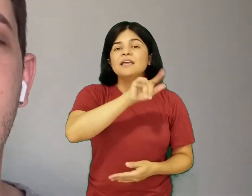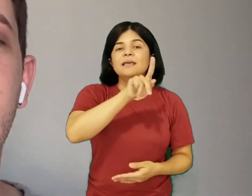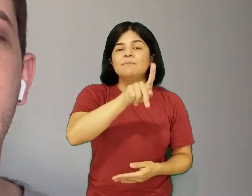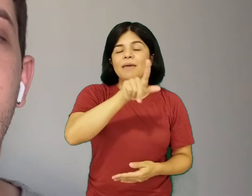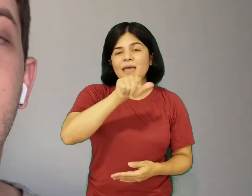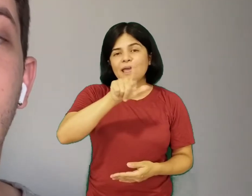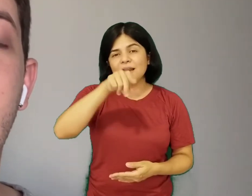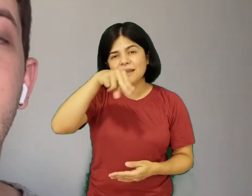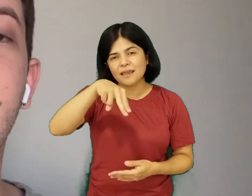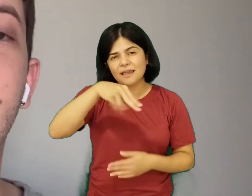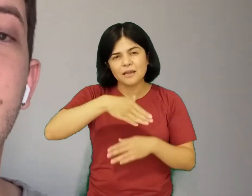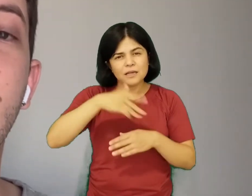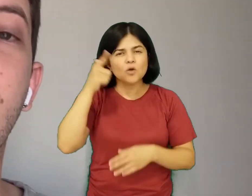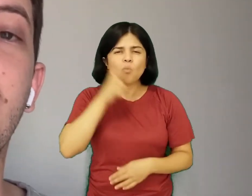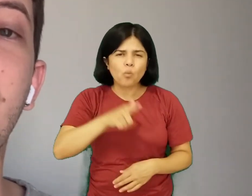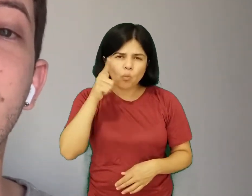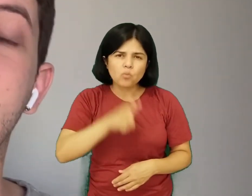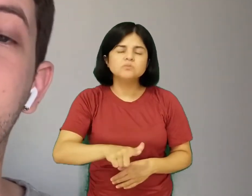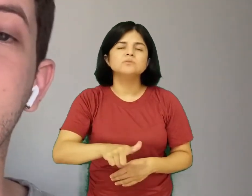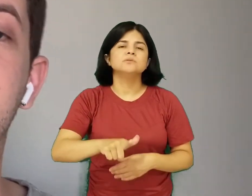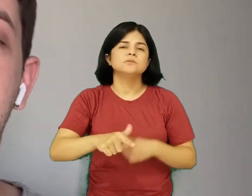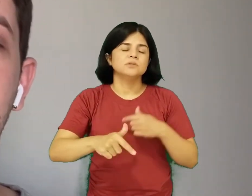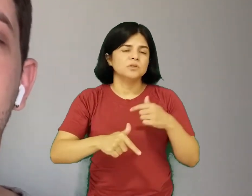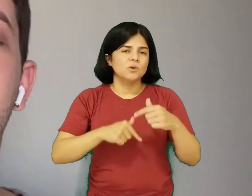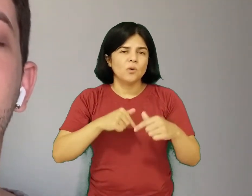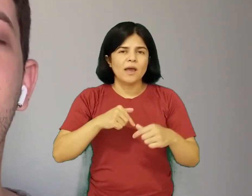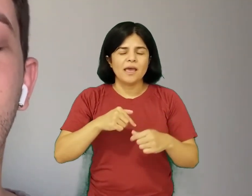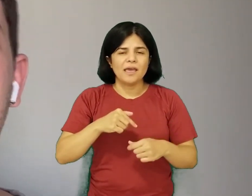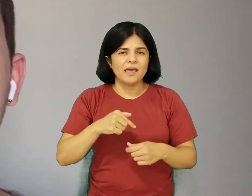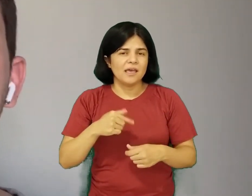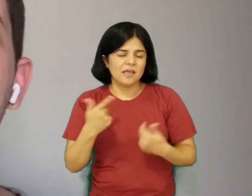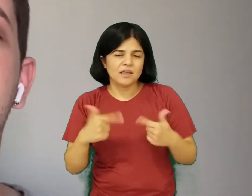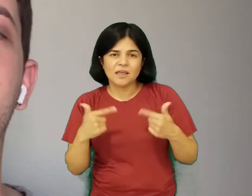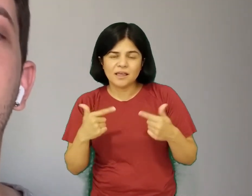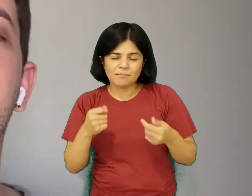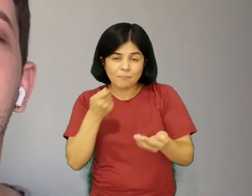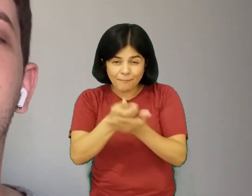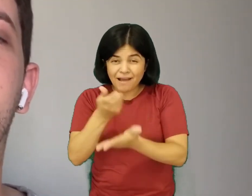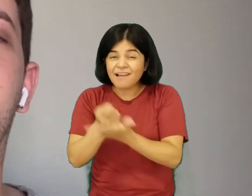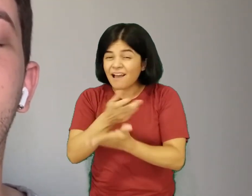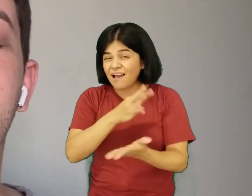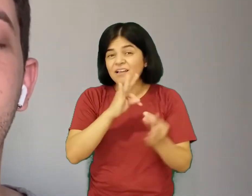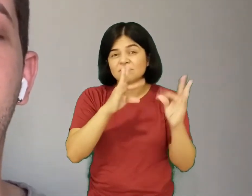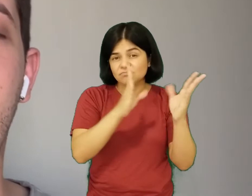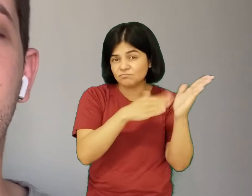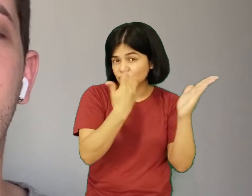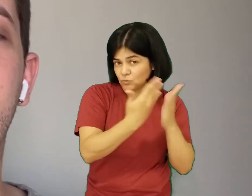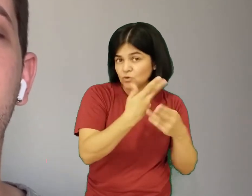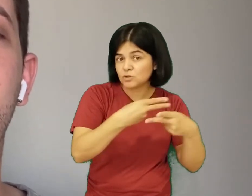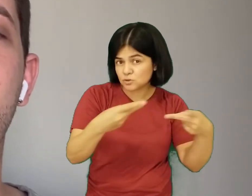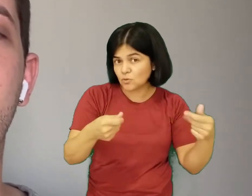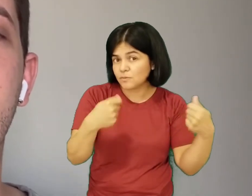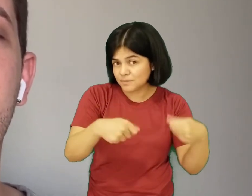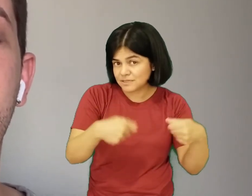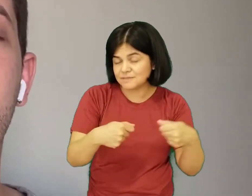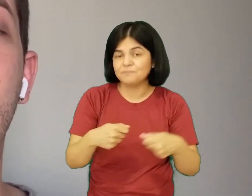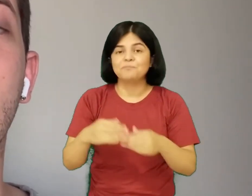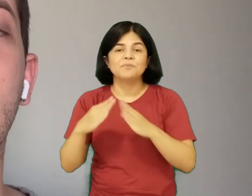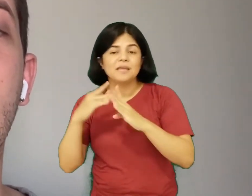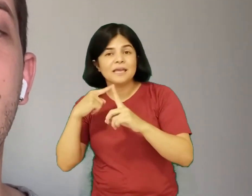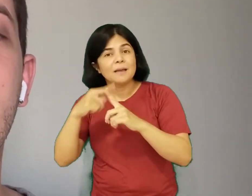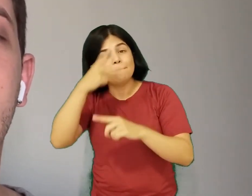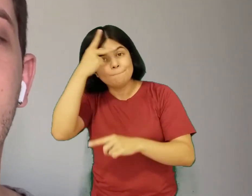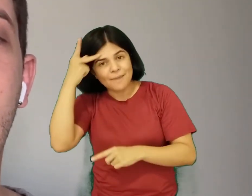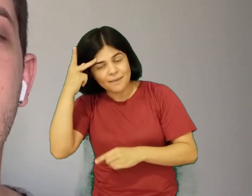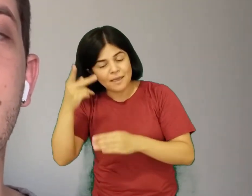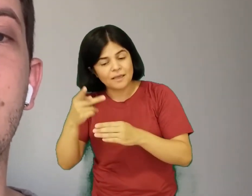pandemia sem grandes problemas financeiros, com as contas em dia. A igreja pede que os dizimistas